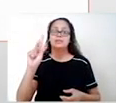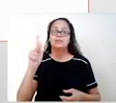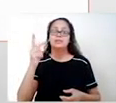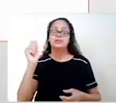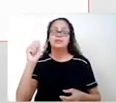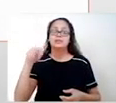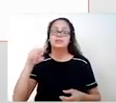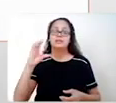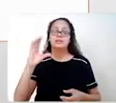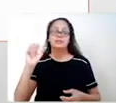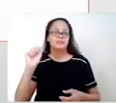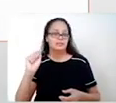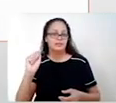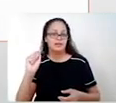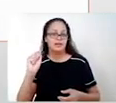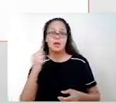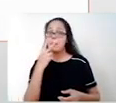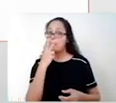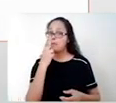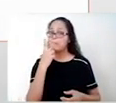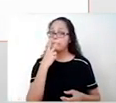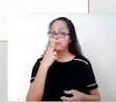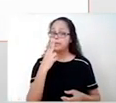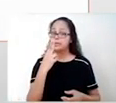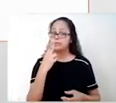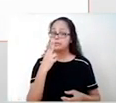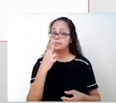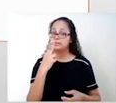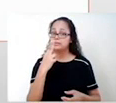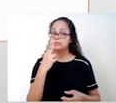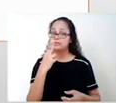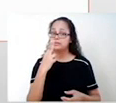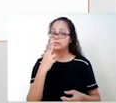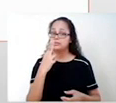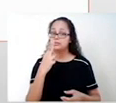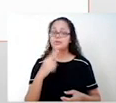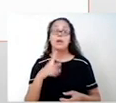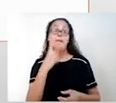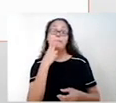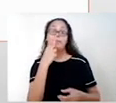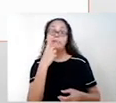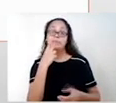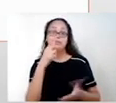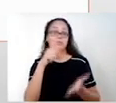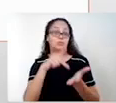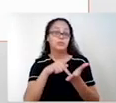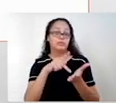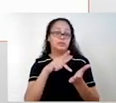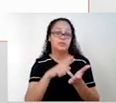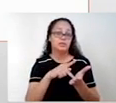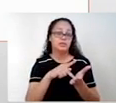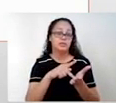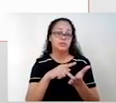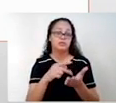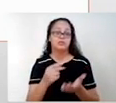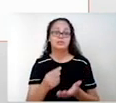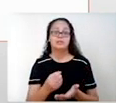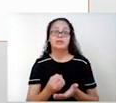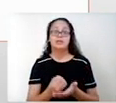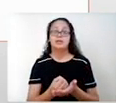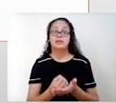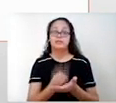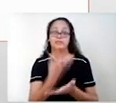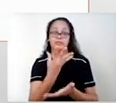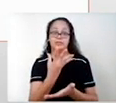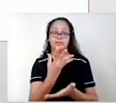Semelhante, parecido. Né? Então, verossimilhança é quando eu tenho algo que é parecido com a verdade, que é ficção, que